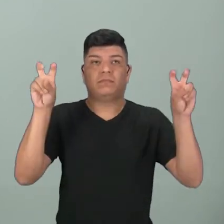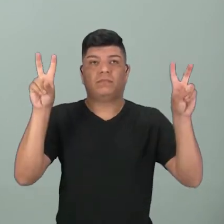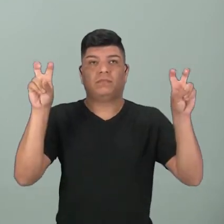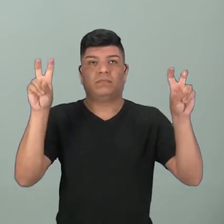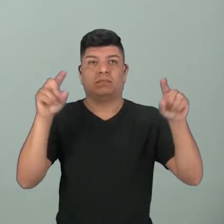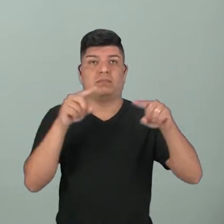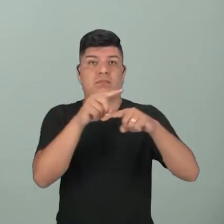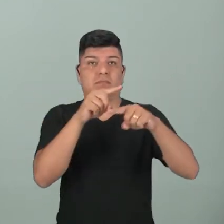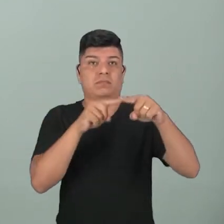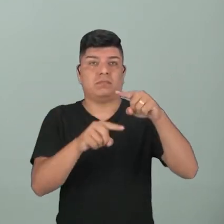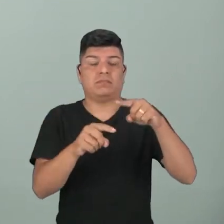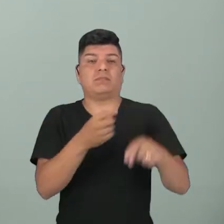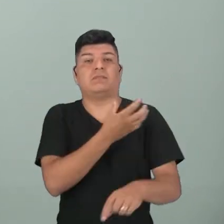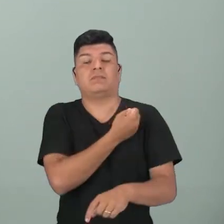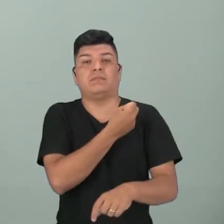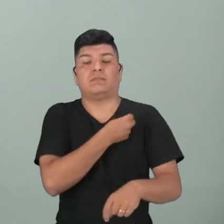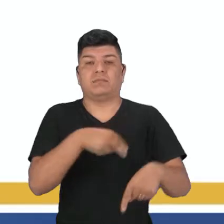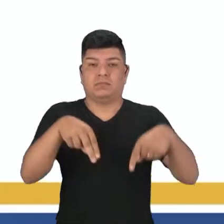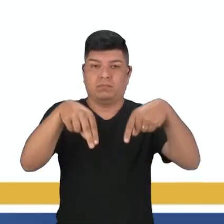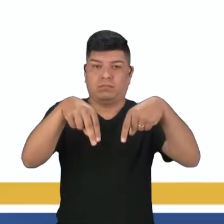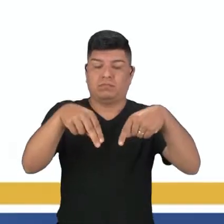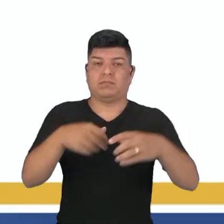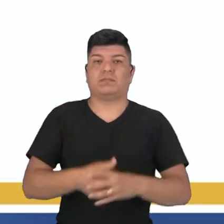natural. Acompanhem comigo.